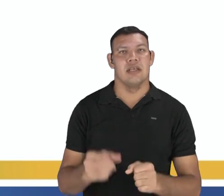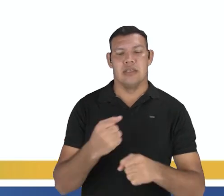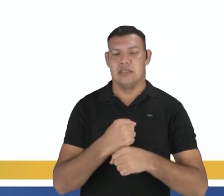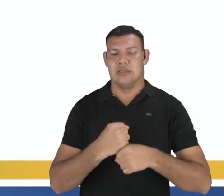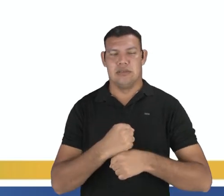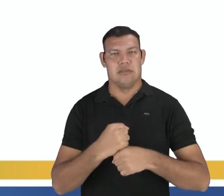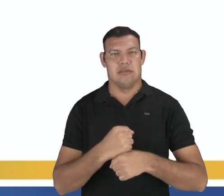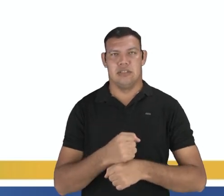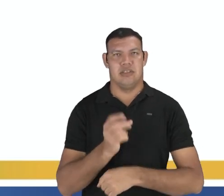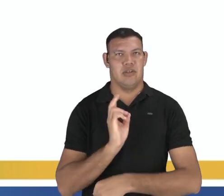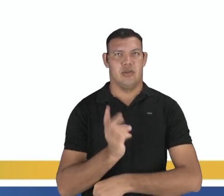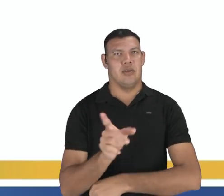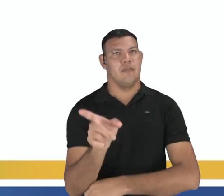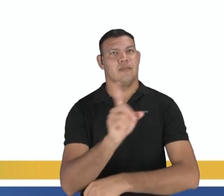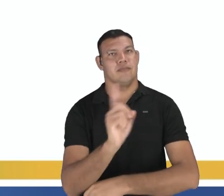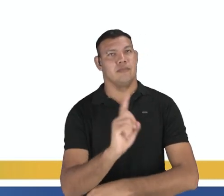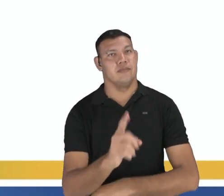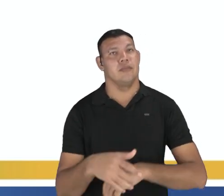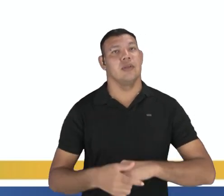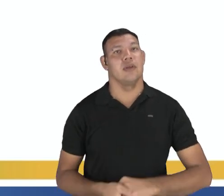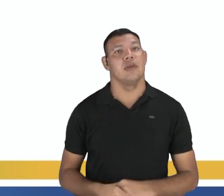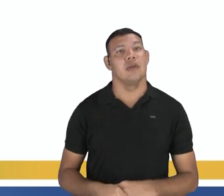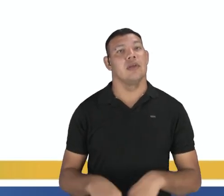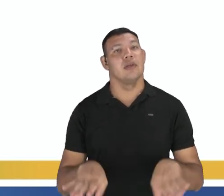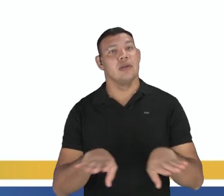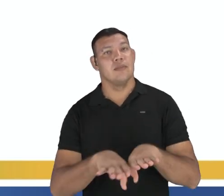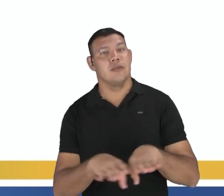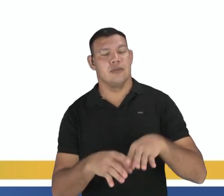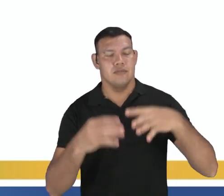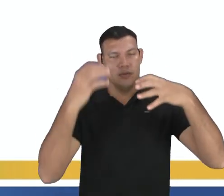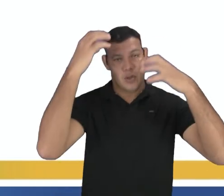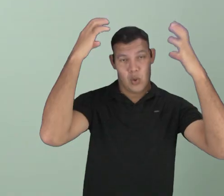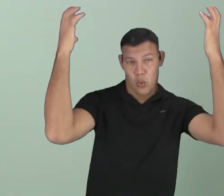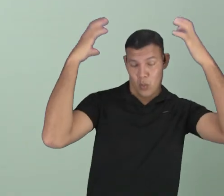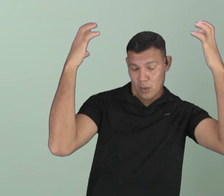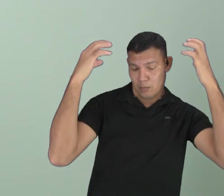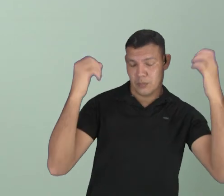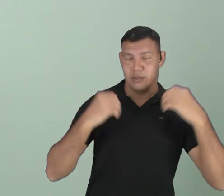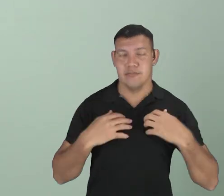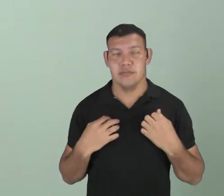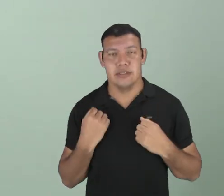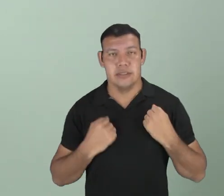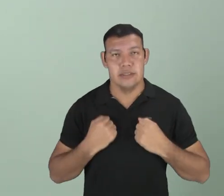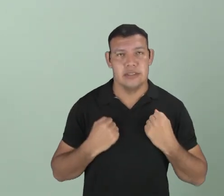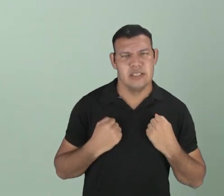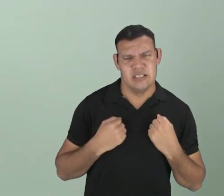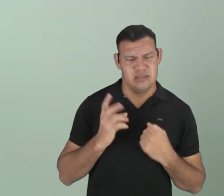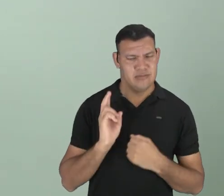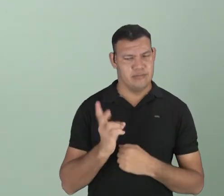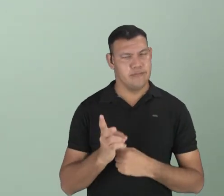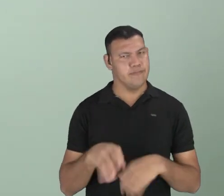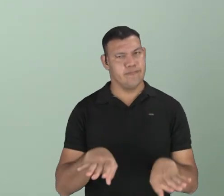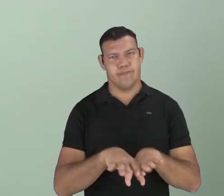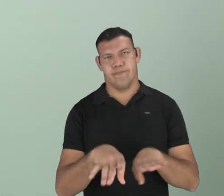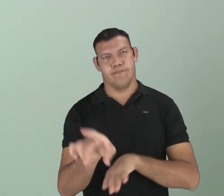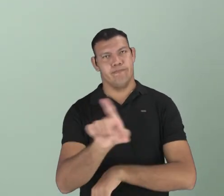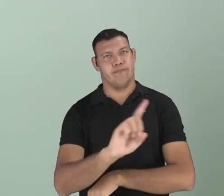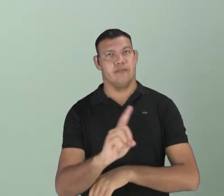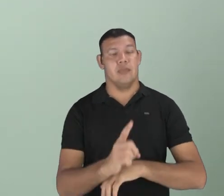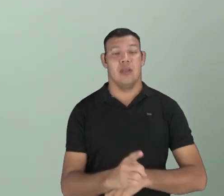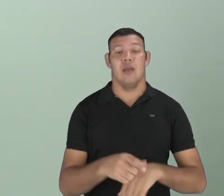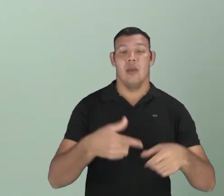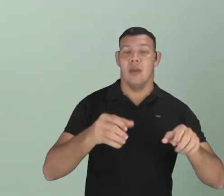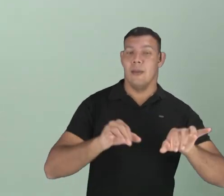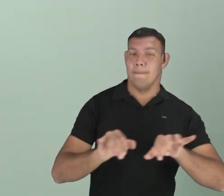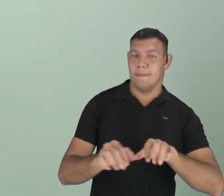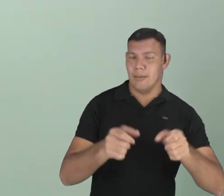banho dura, né? Então, por isso, recomenda-se diariamente. No final, acessem lá o nosso